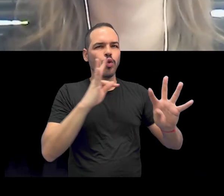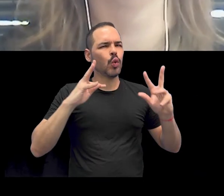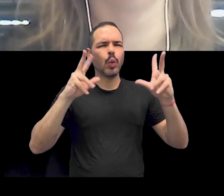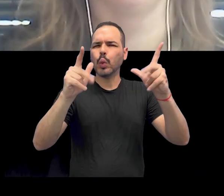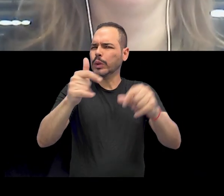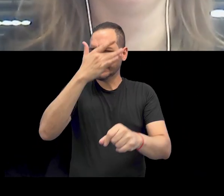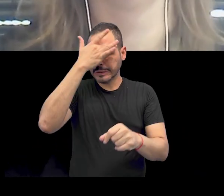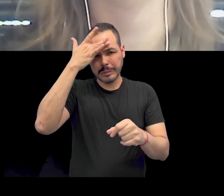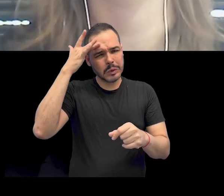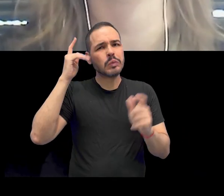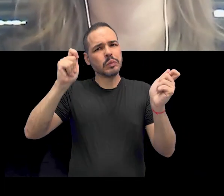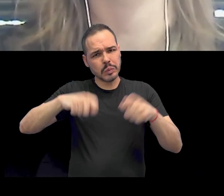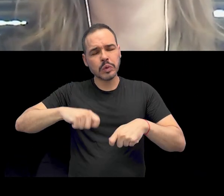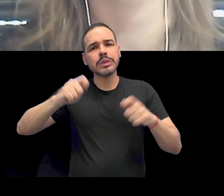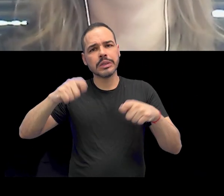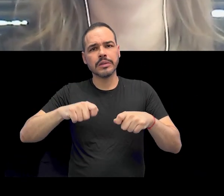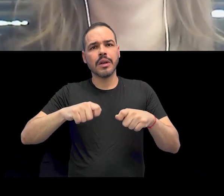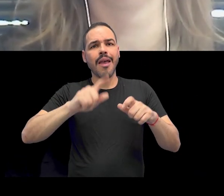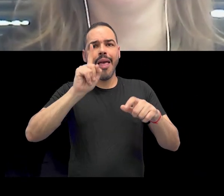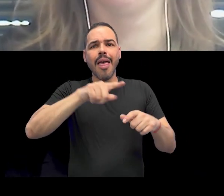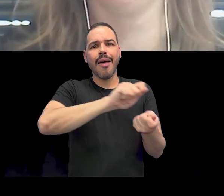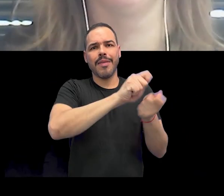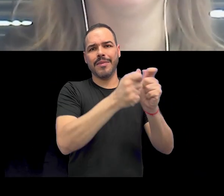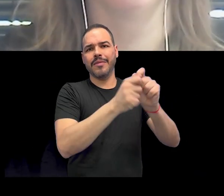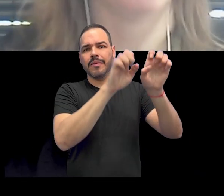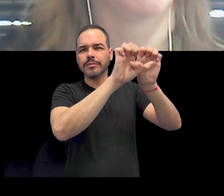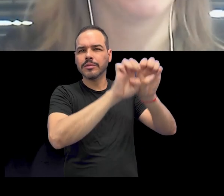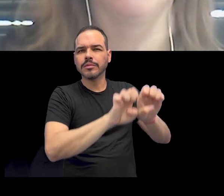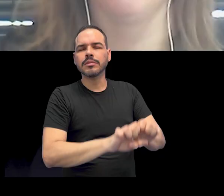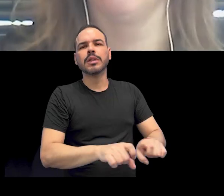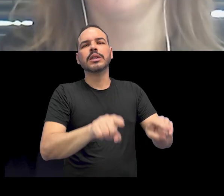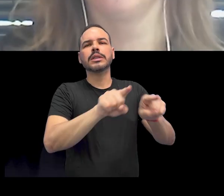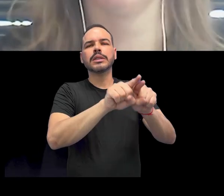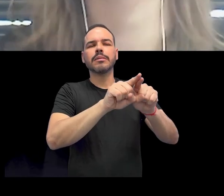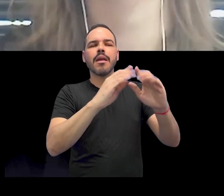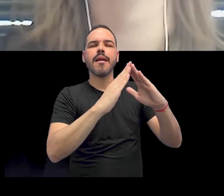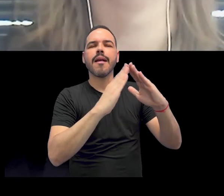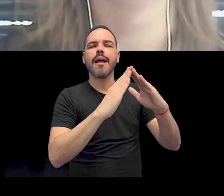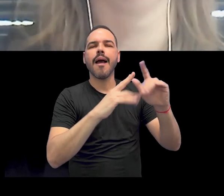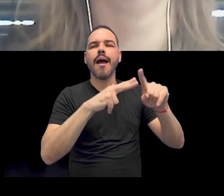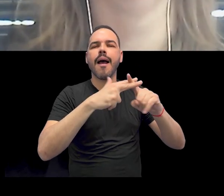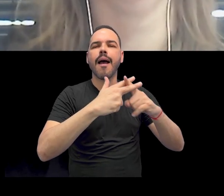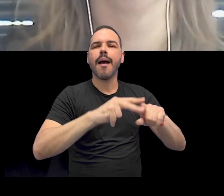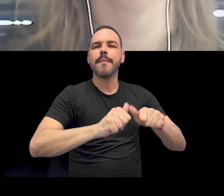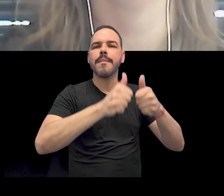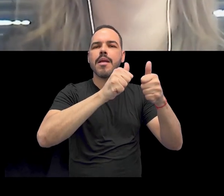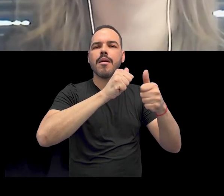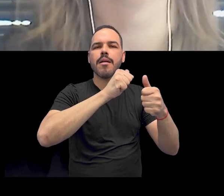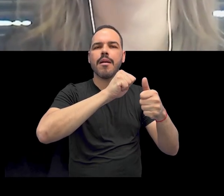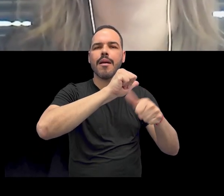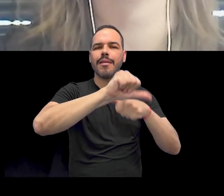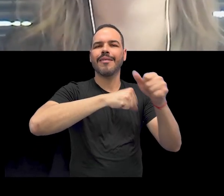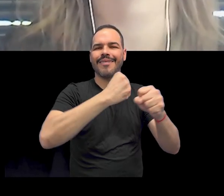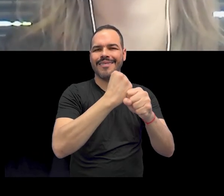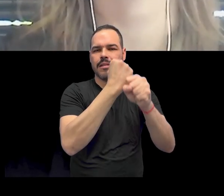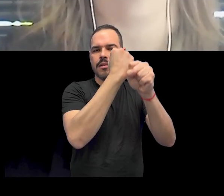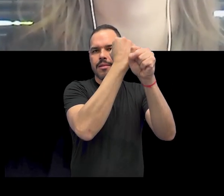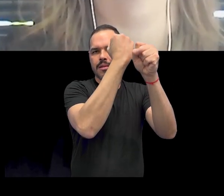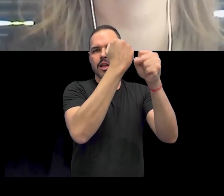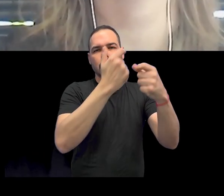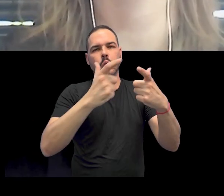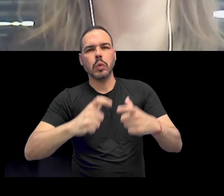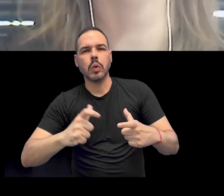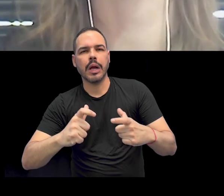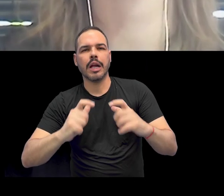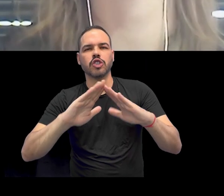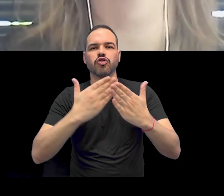adaptações estruturais, reformas das casas, dos ambientes educacionais, do trabalho, né? É, por